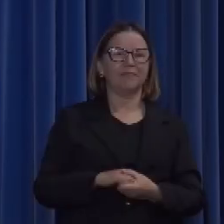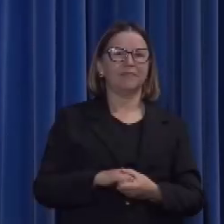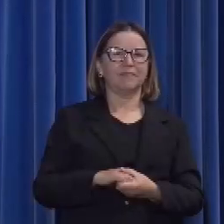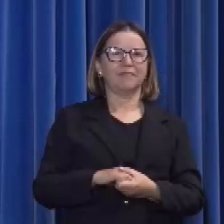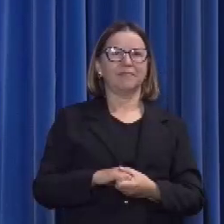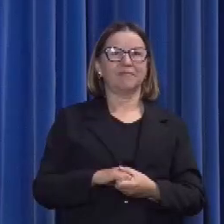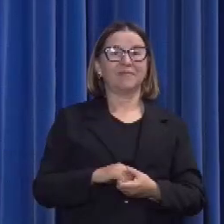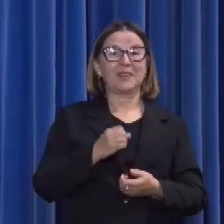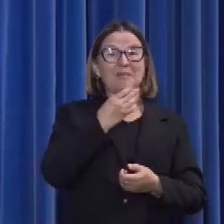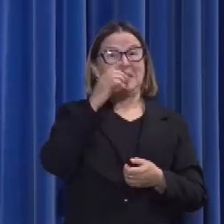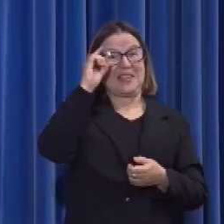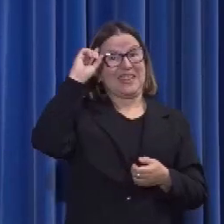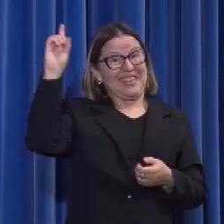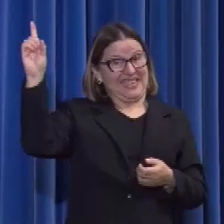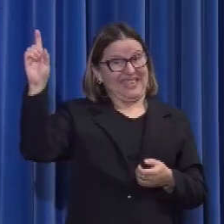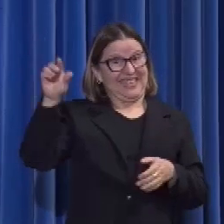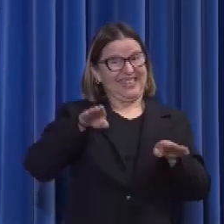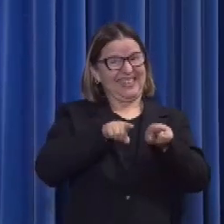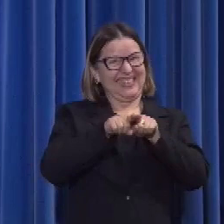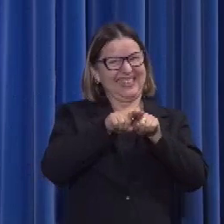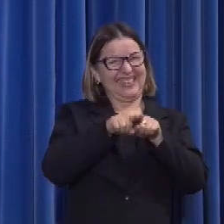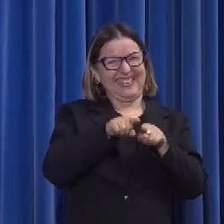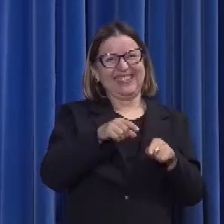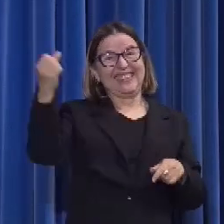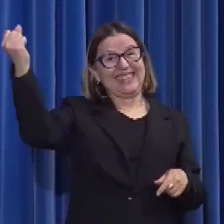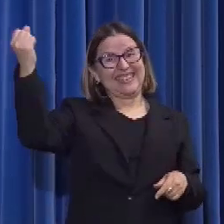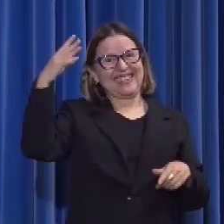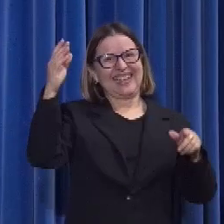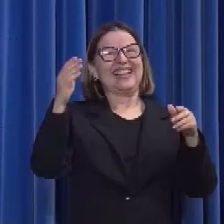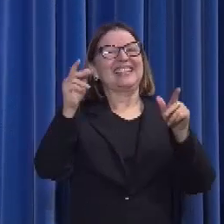Bom dia, meus irmãos, graça e paz.